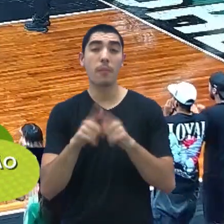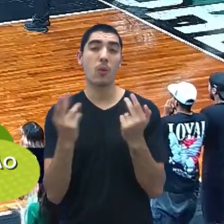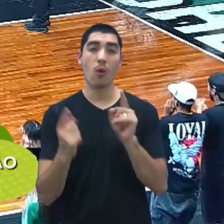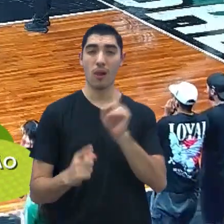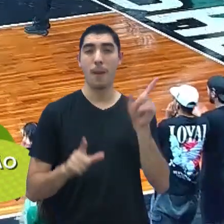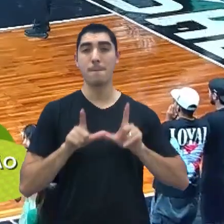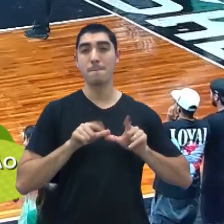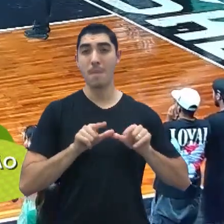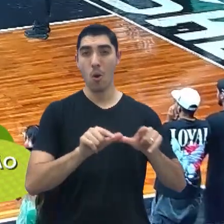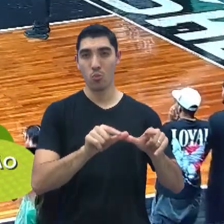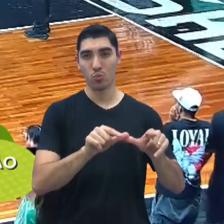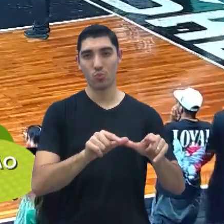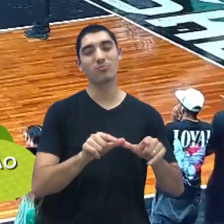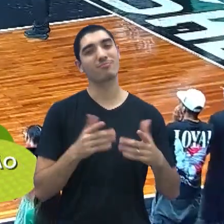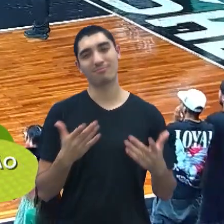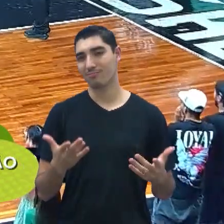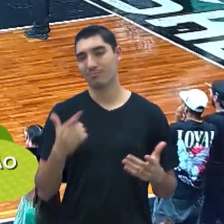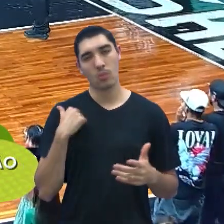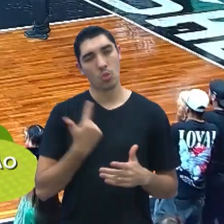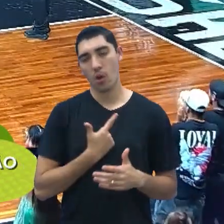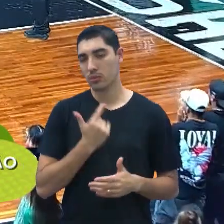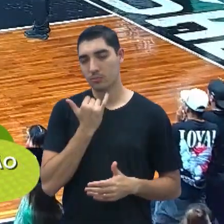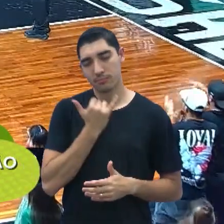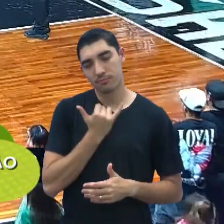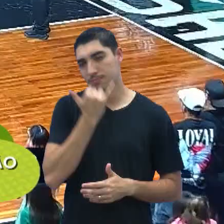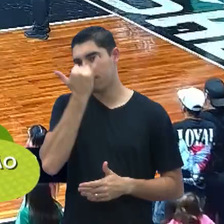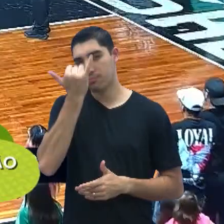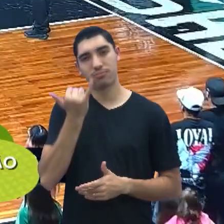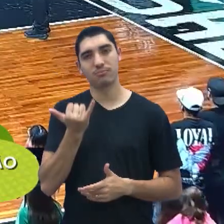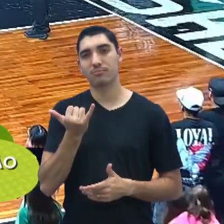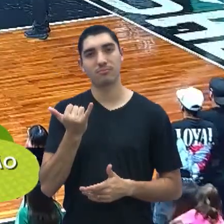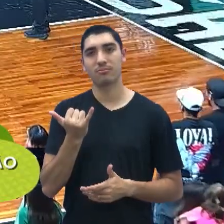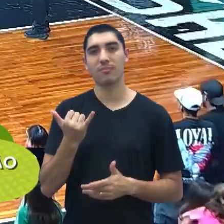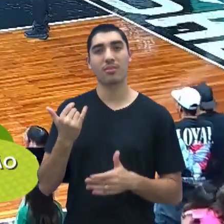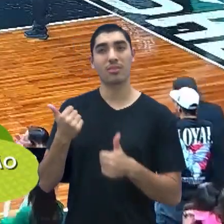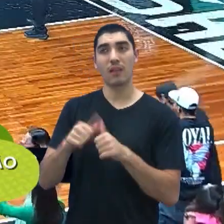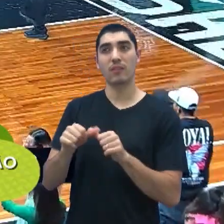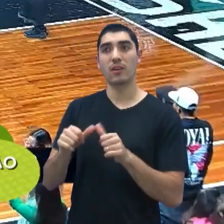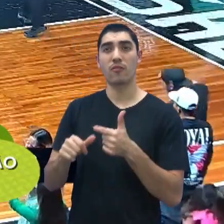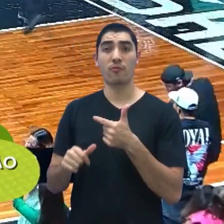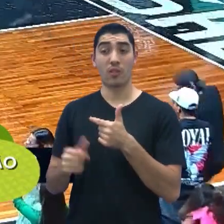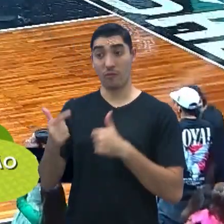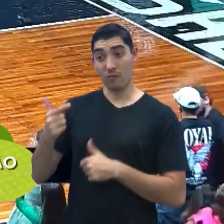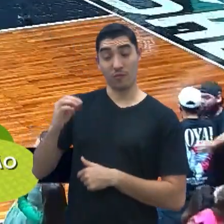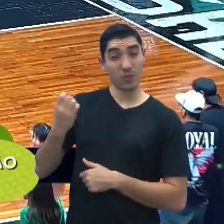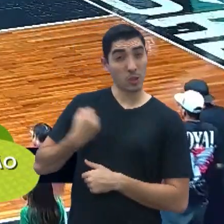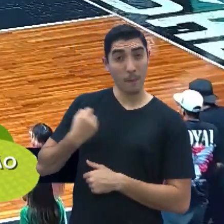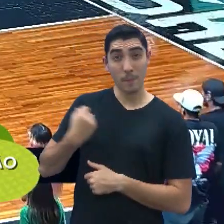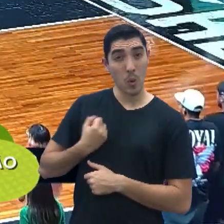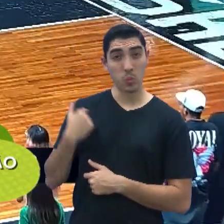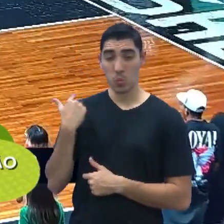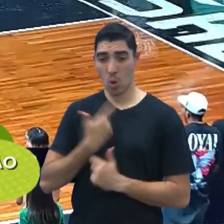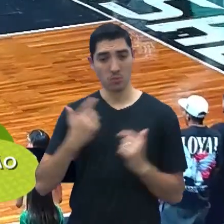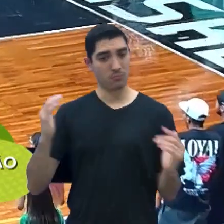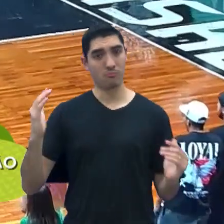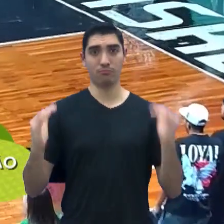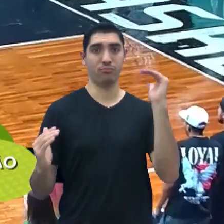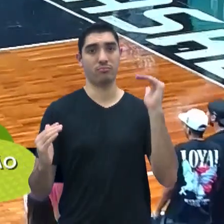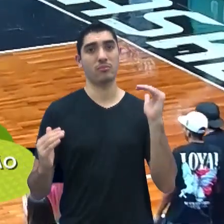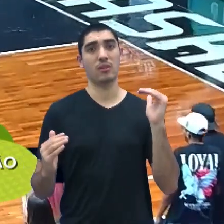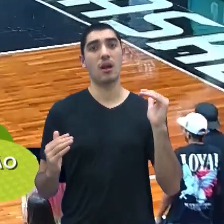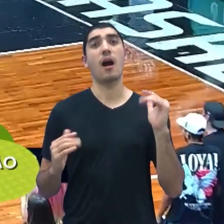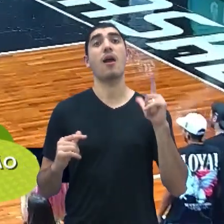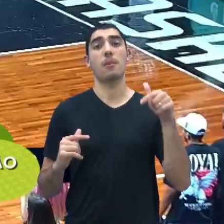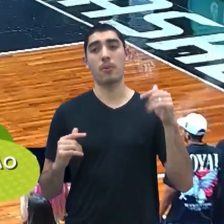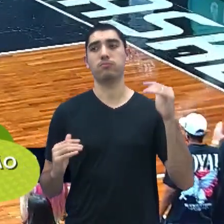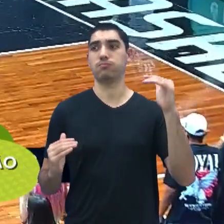entregamos, realmente, não tem outro termo, entendeu? Eu estava com o jogo praticamente perdido, estava 20 para eles, porque aí começou mal também. recuperamos. Estava com o